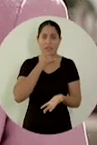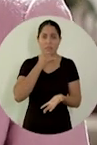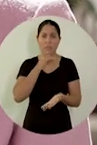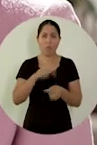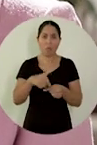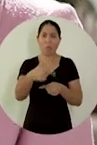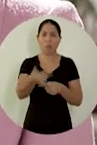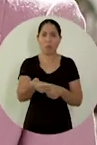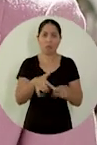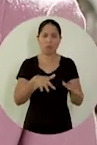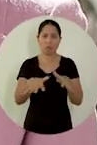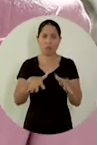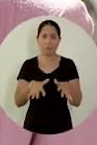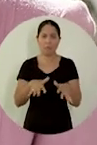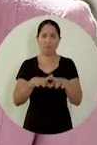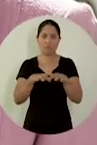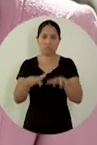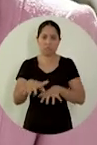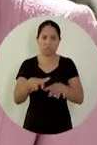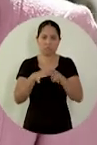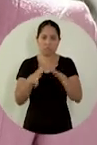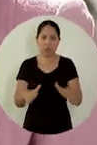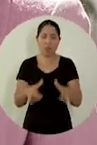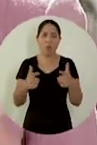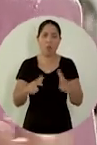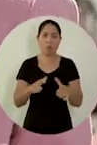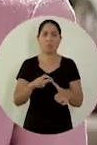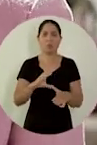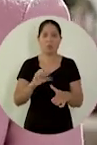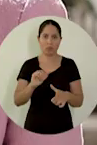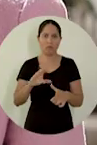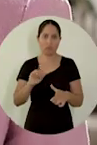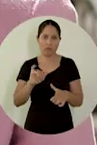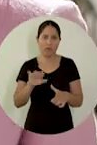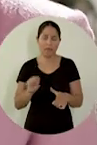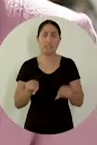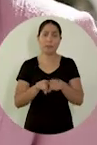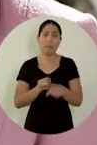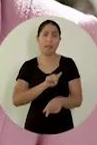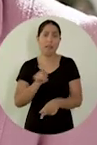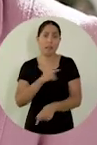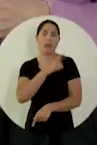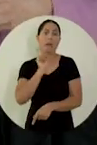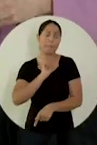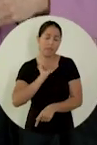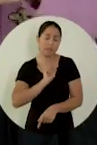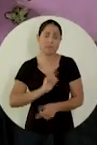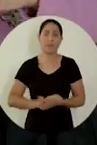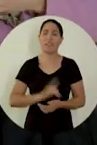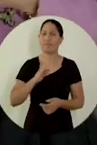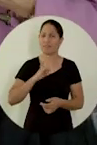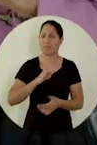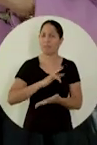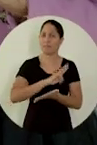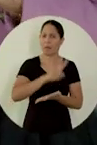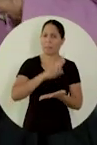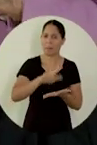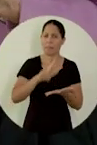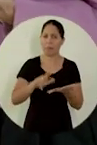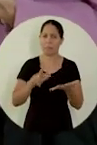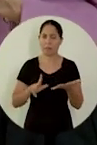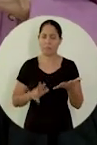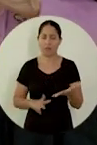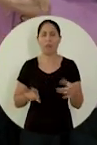possibilidade do acontecimento de um outro rompimento de barragem em Barão de Cocais, também em Minas Gerais. Nós temos outras